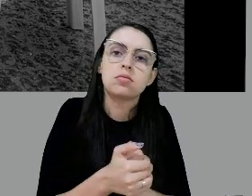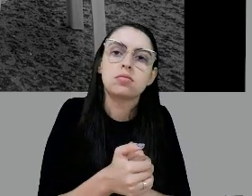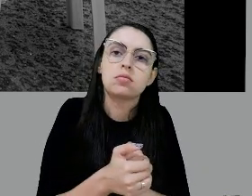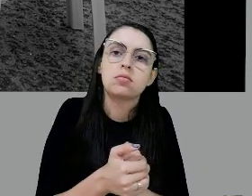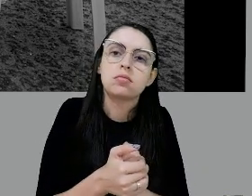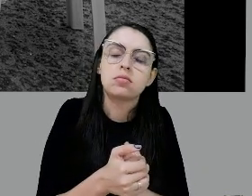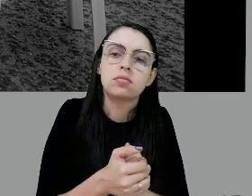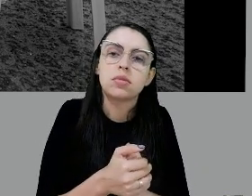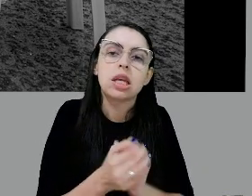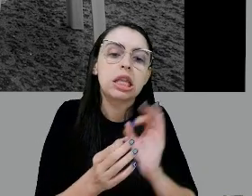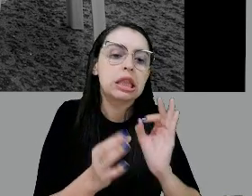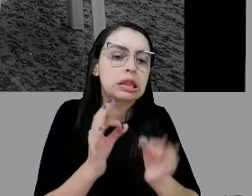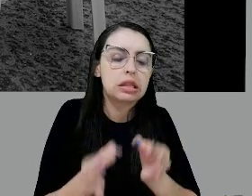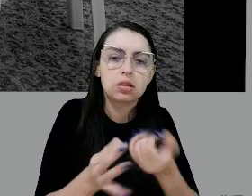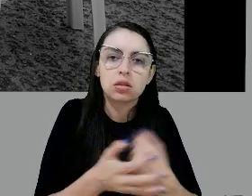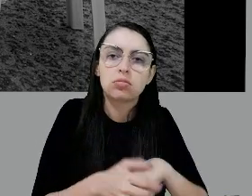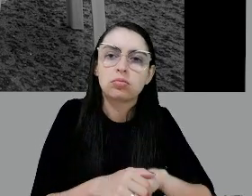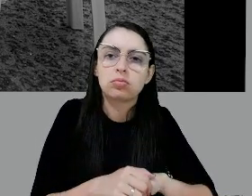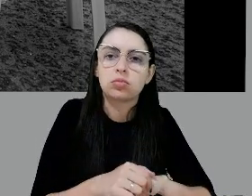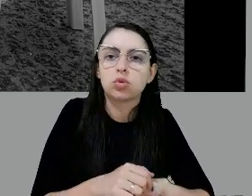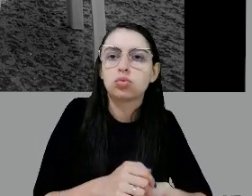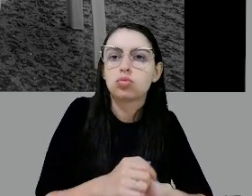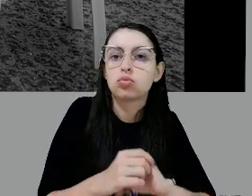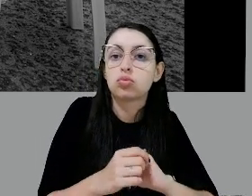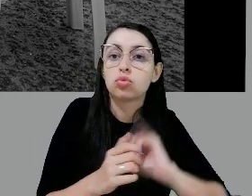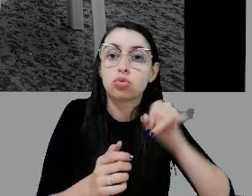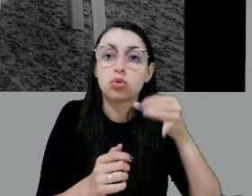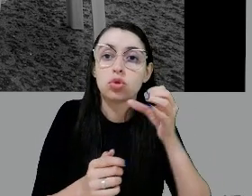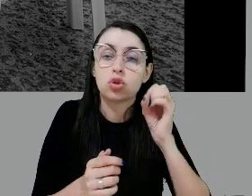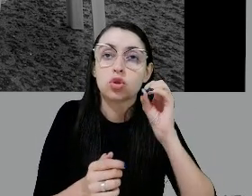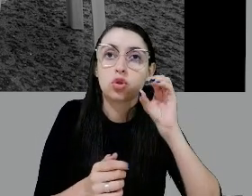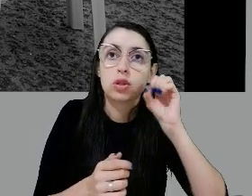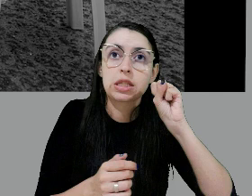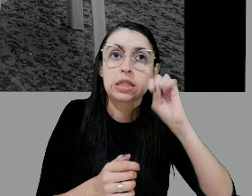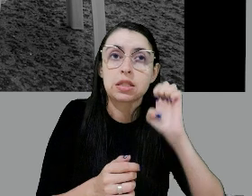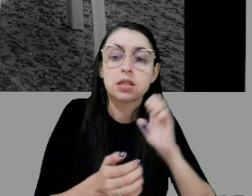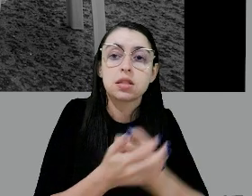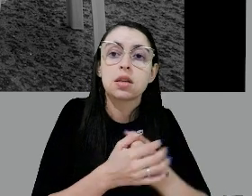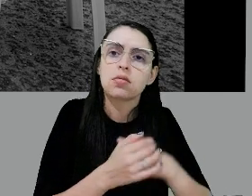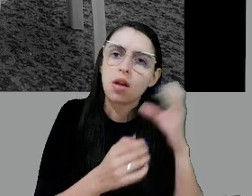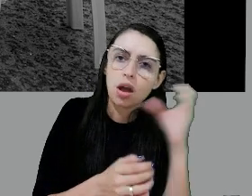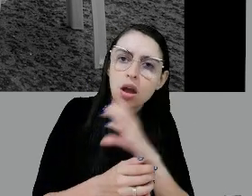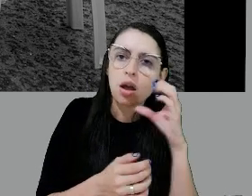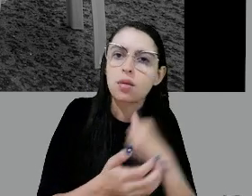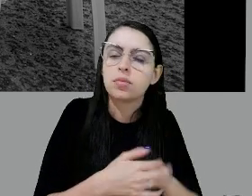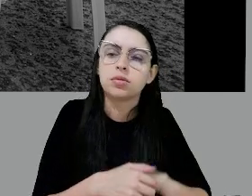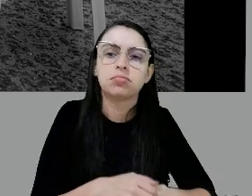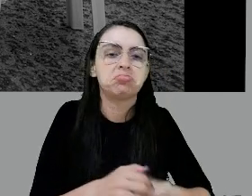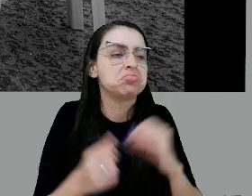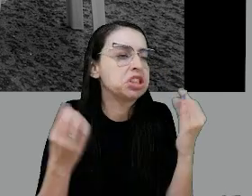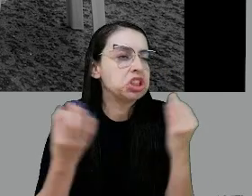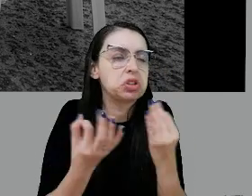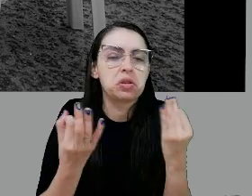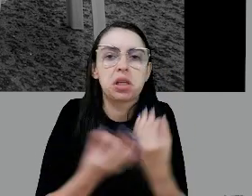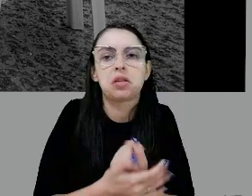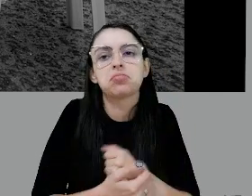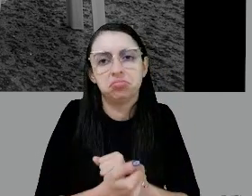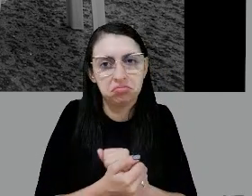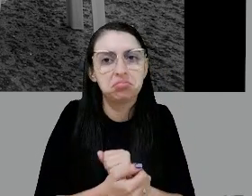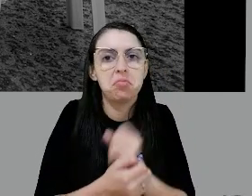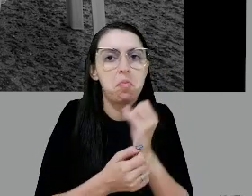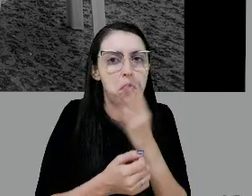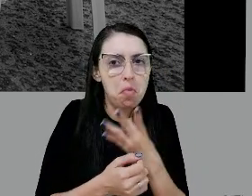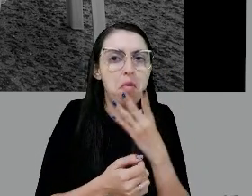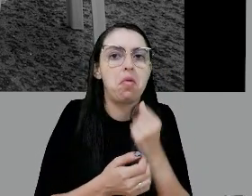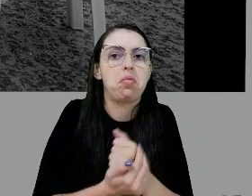da composição e técnica, que o José Augusto sobrepujou rapidamente. É impressionante a qualidade